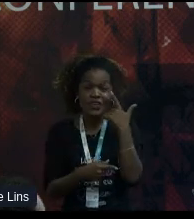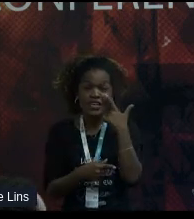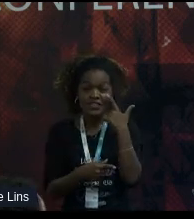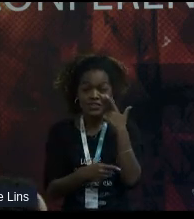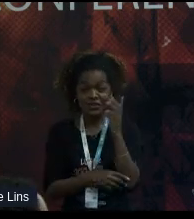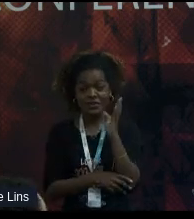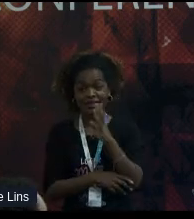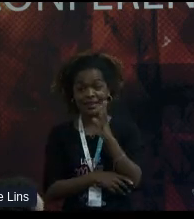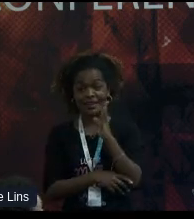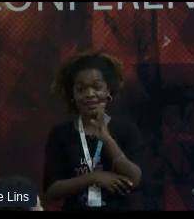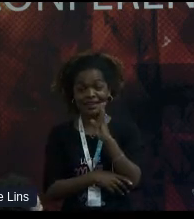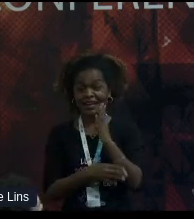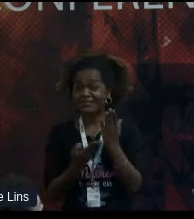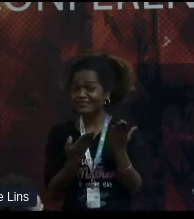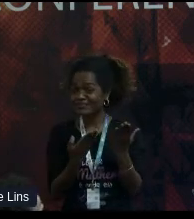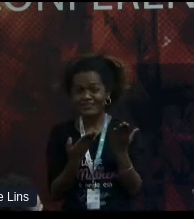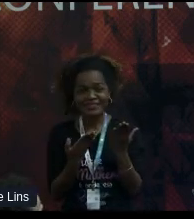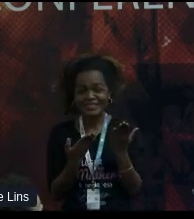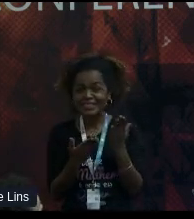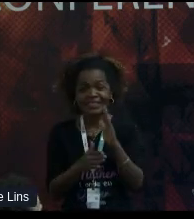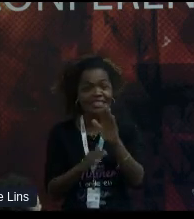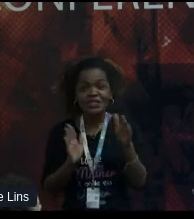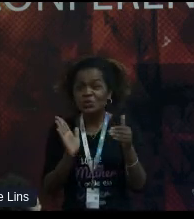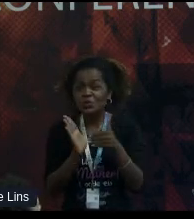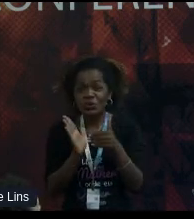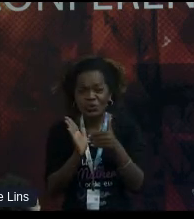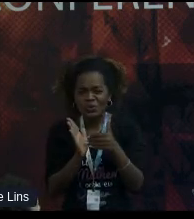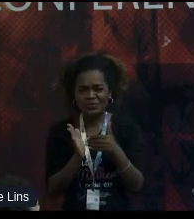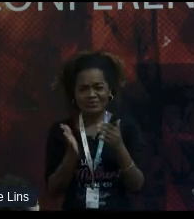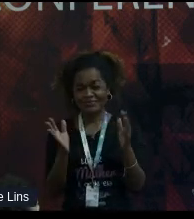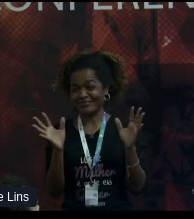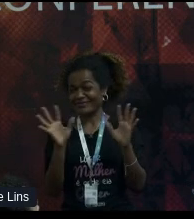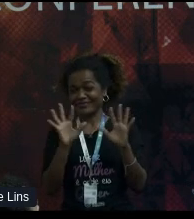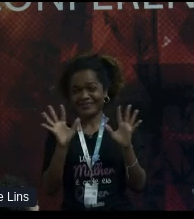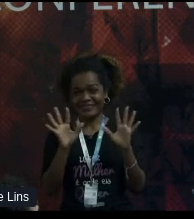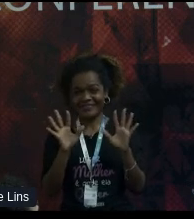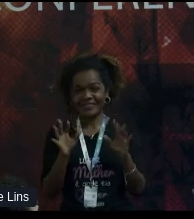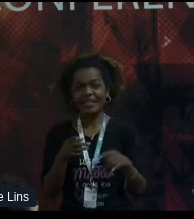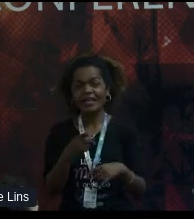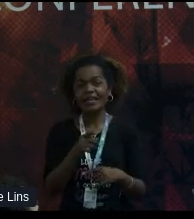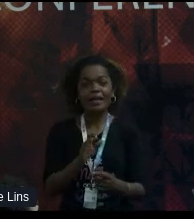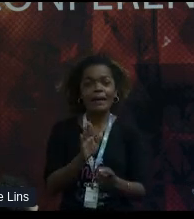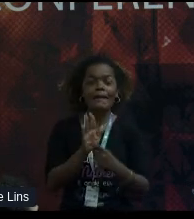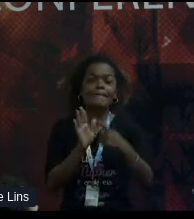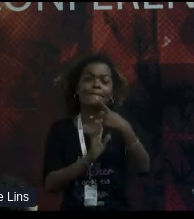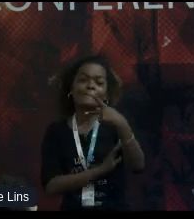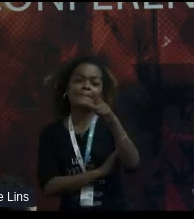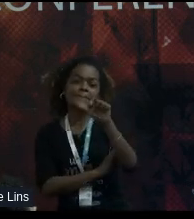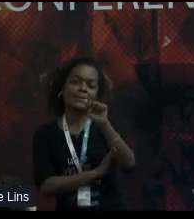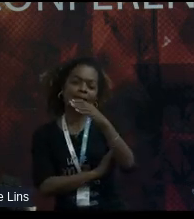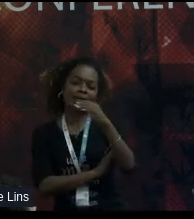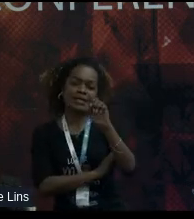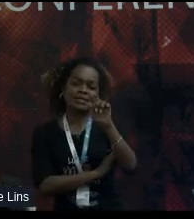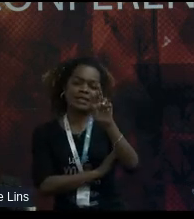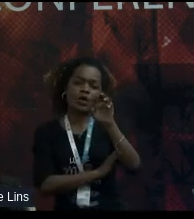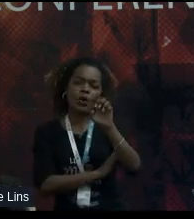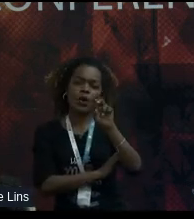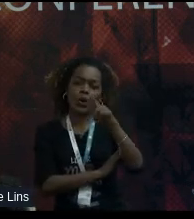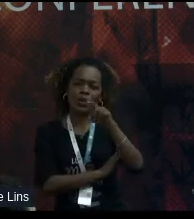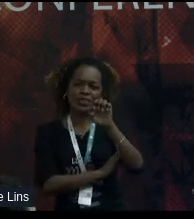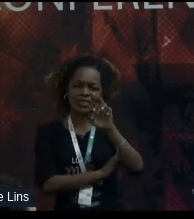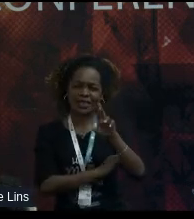esse placeholder, tudo super bem utilizado, né? Placeholder com fundo areia e o